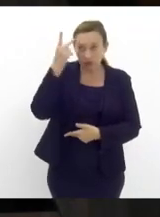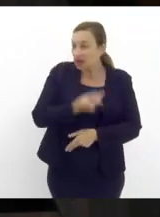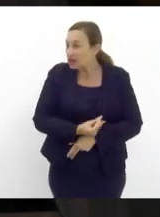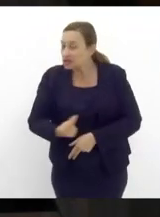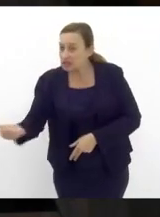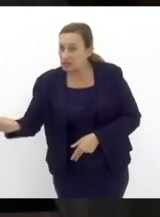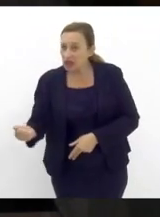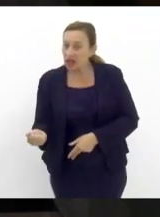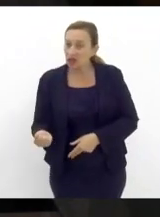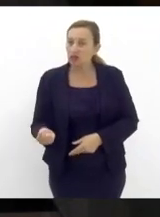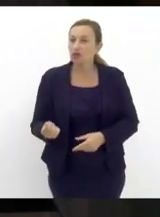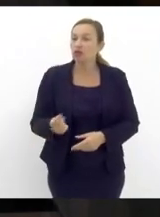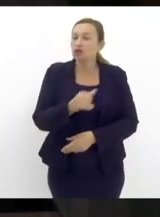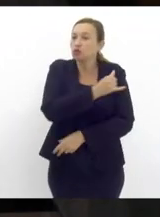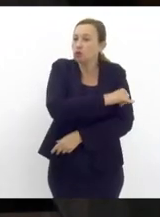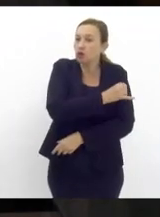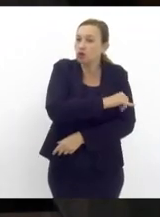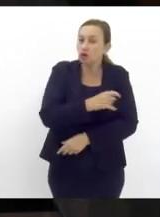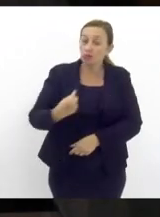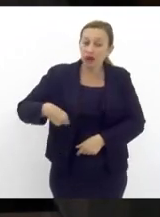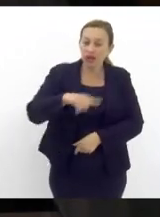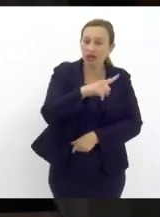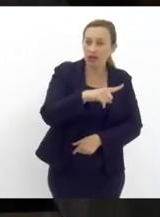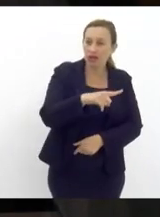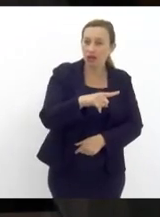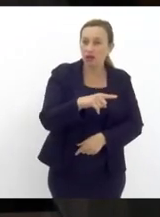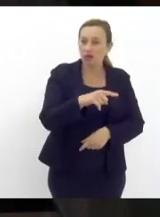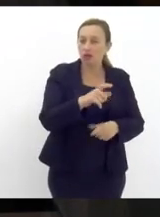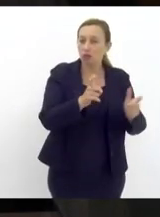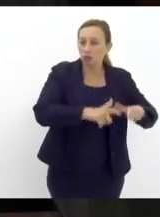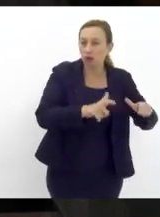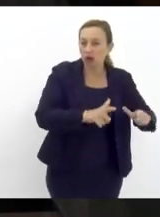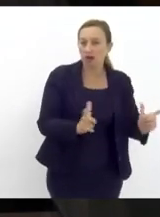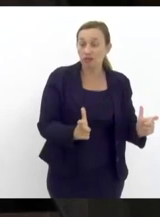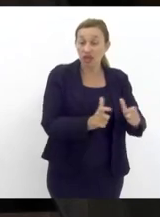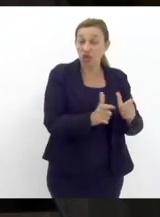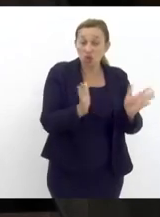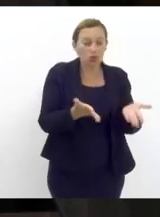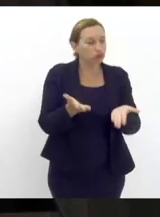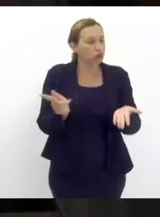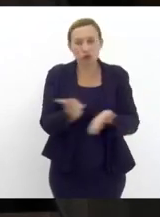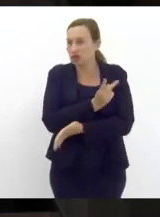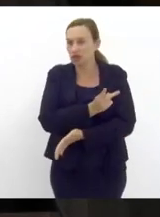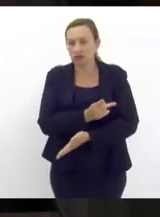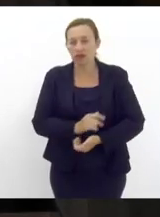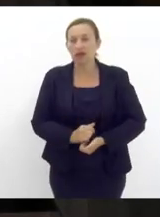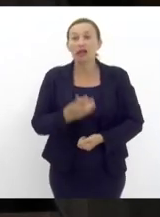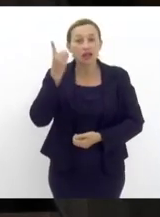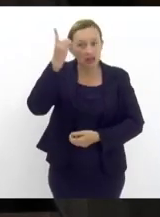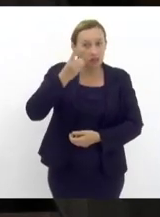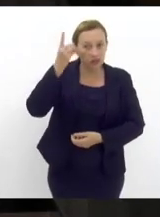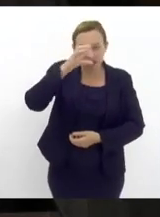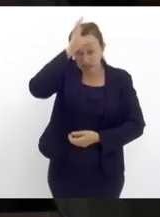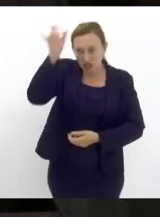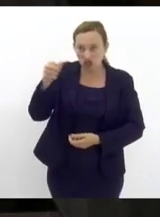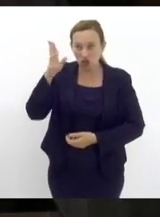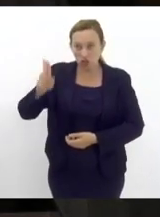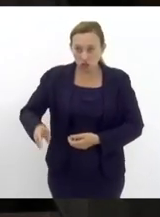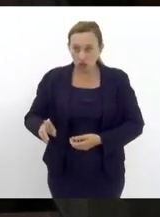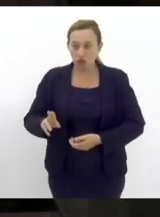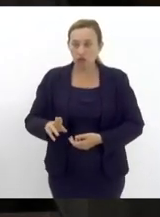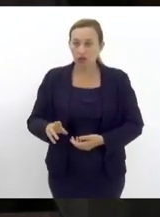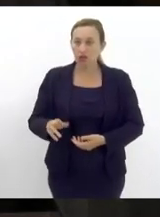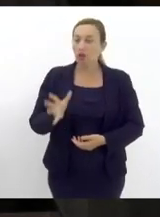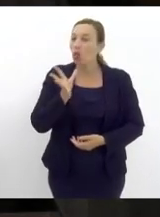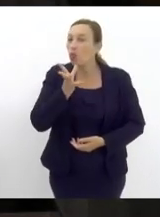saíam do grande sendo do Rio para se tratar no hospital São José do Avaí e isso não acontece mais hoje deputada tia Ju minha querida Presidente